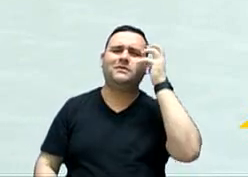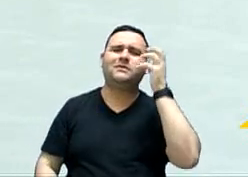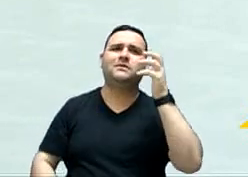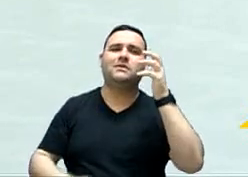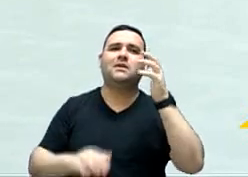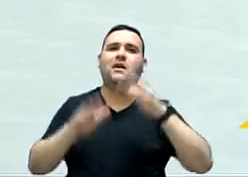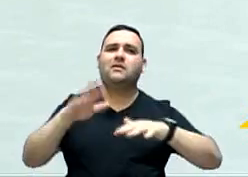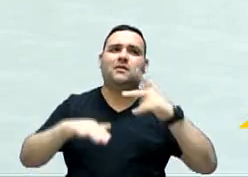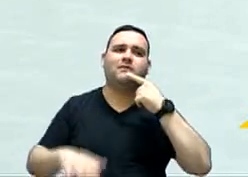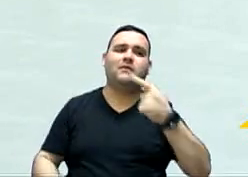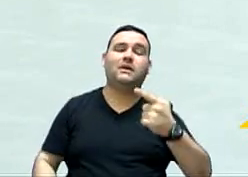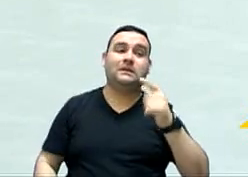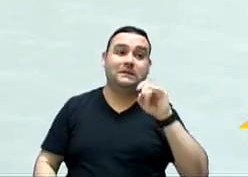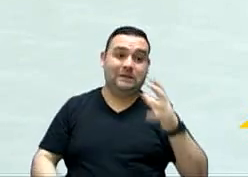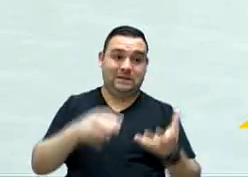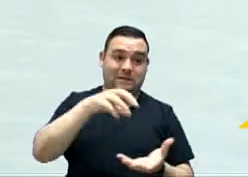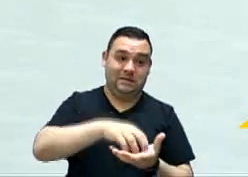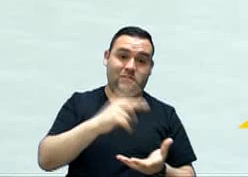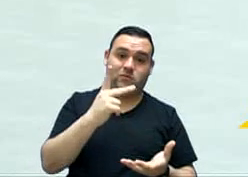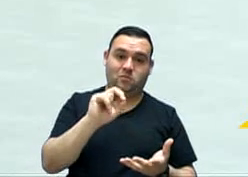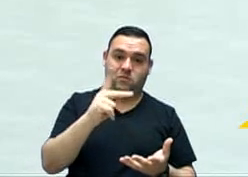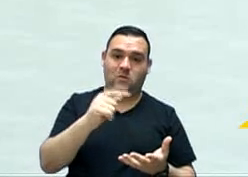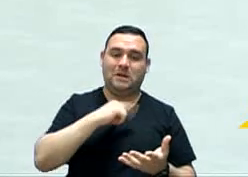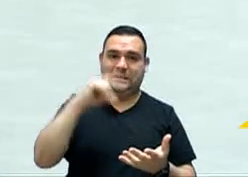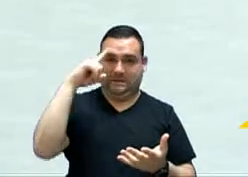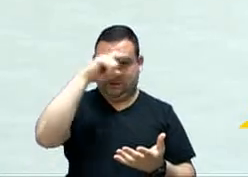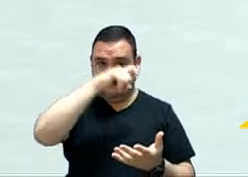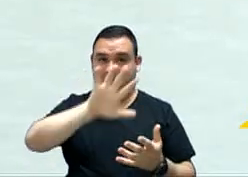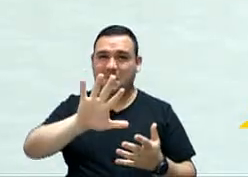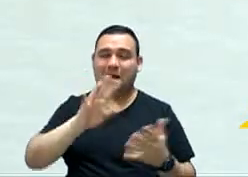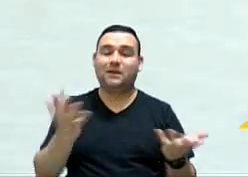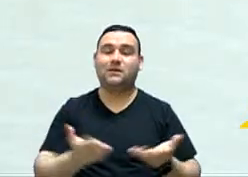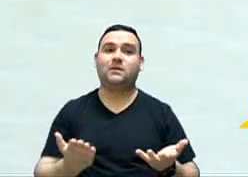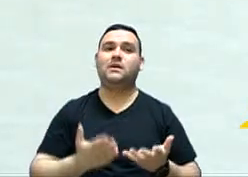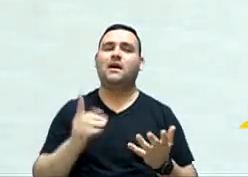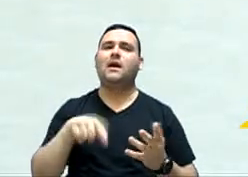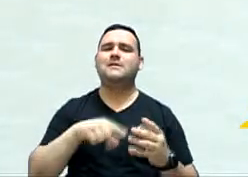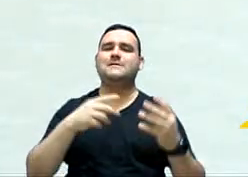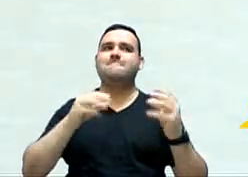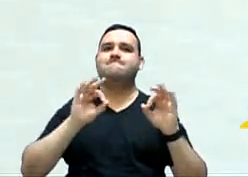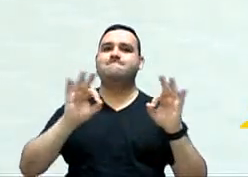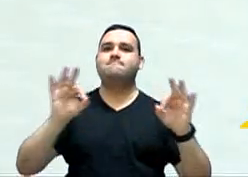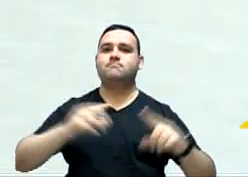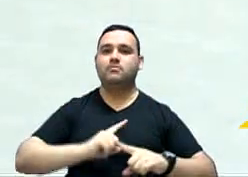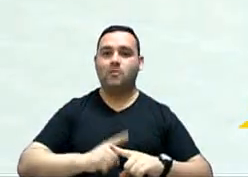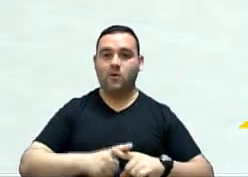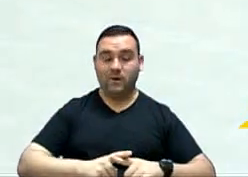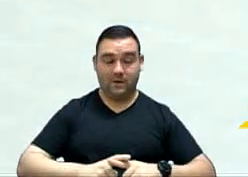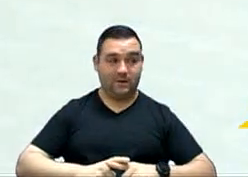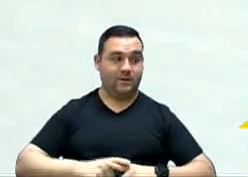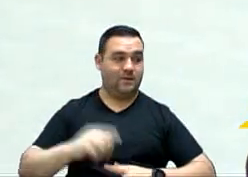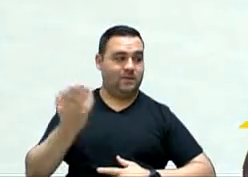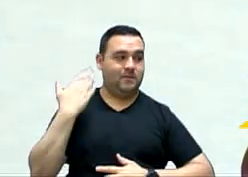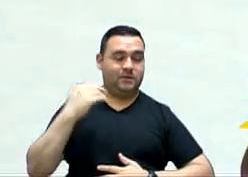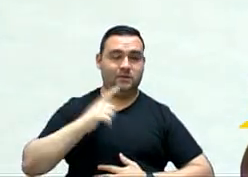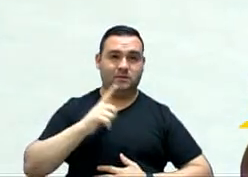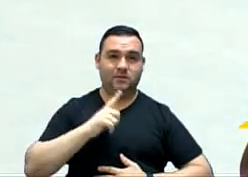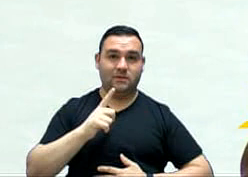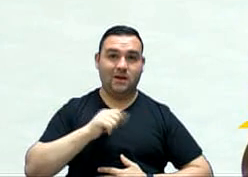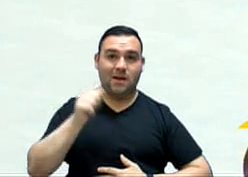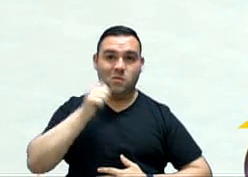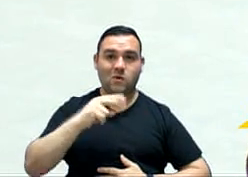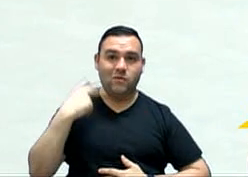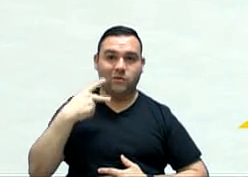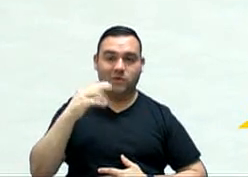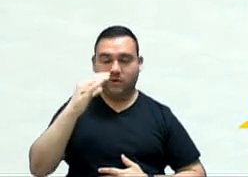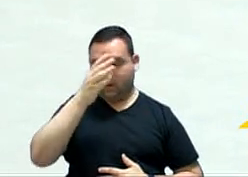mas aonde tiver Santo Pop vai ter dificuldade. Mas aí é um caso especial. Por quê? Nós tínhamos, a